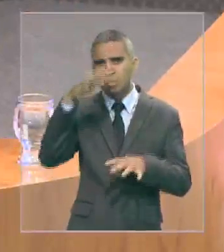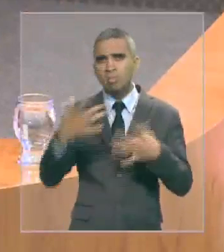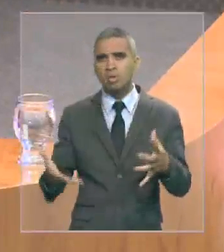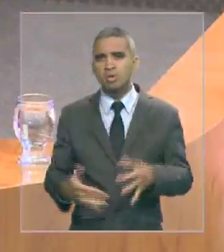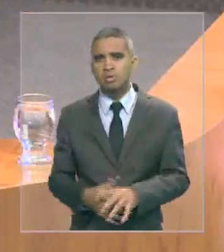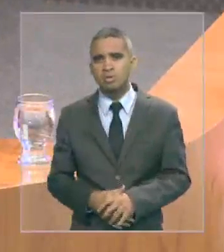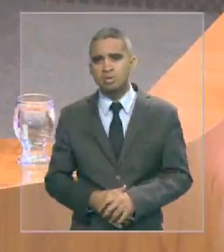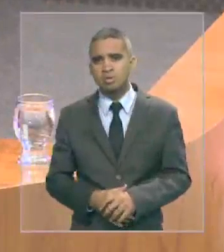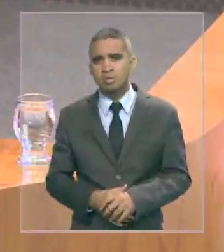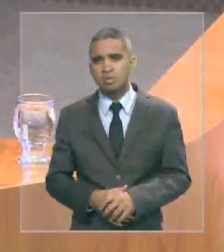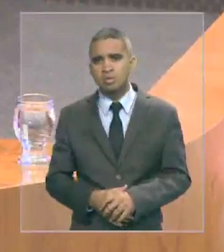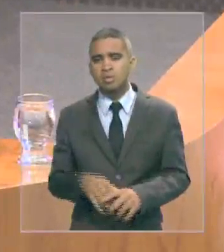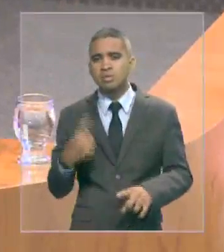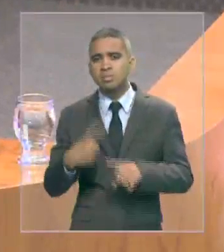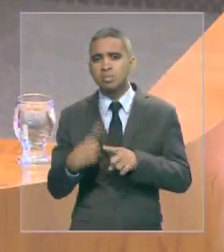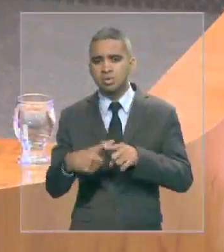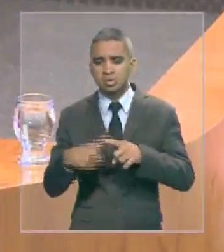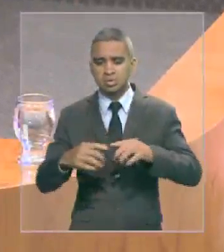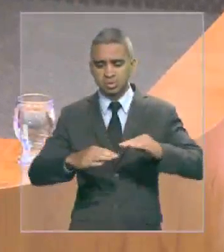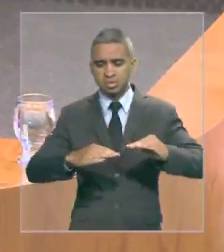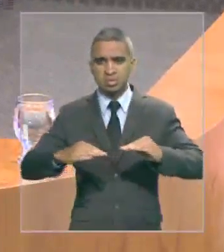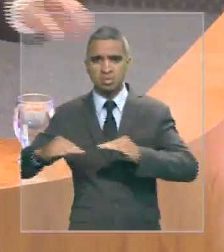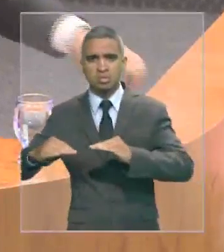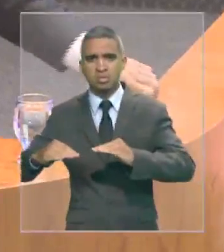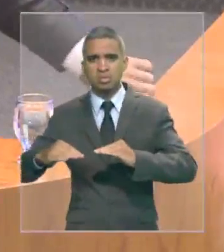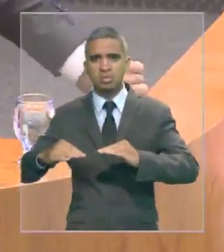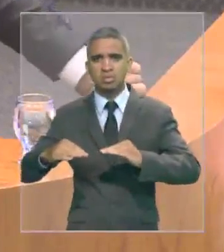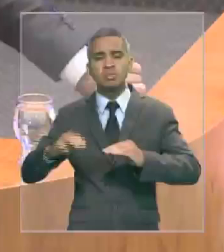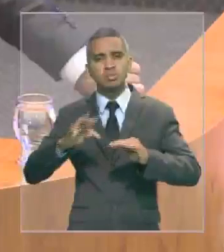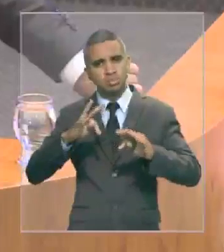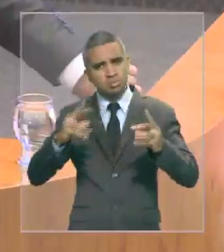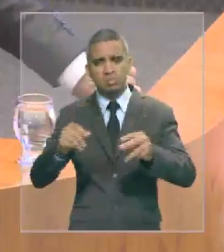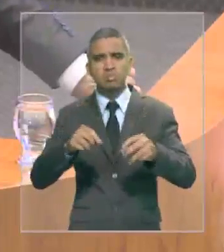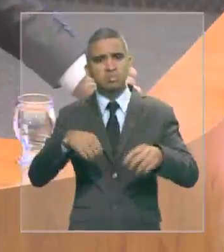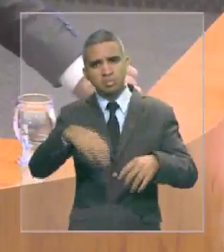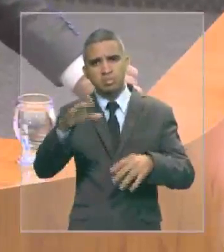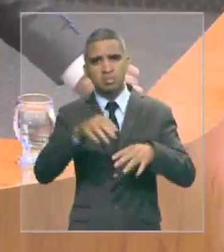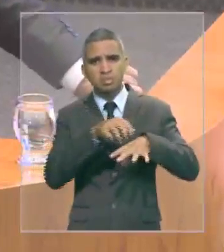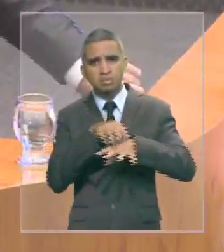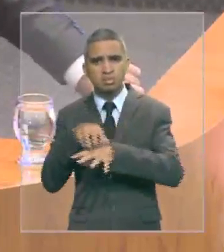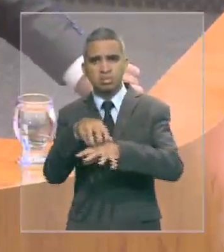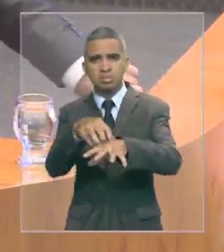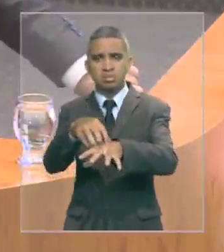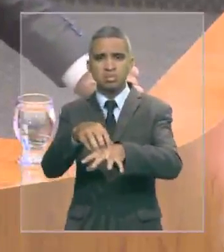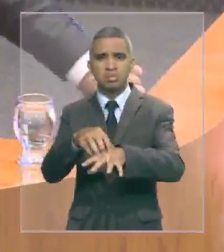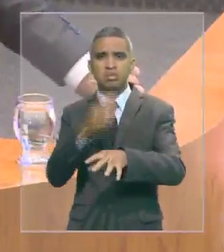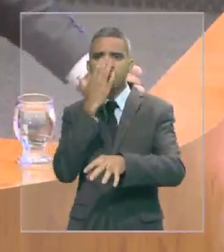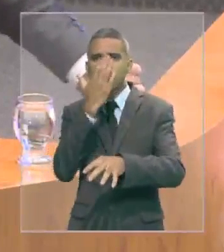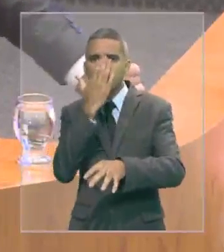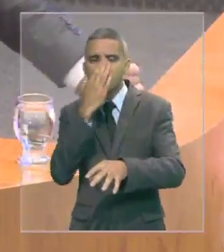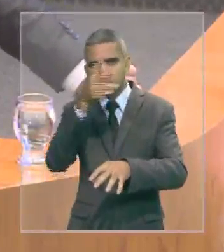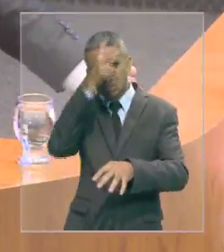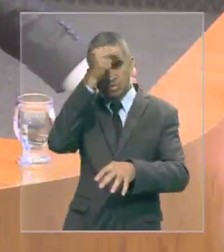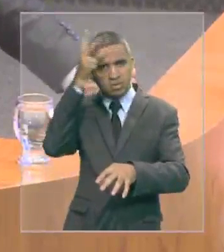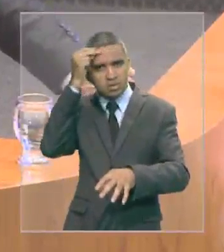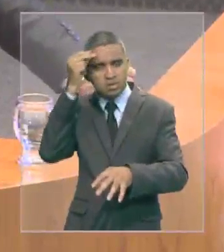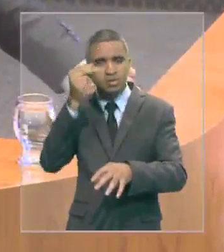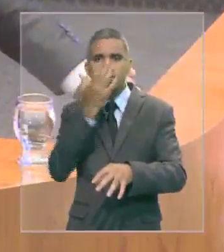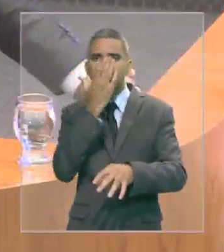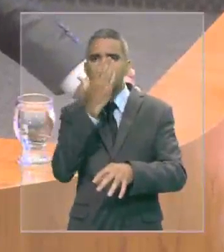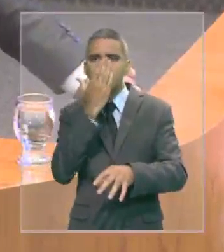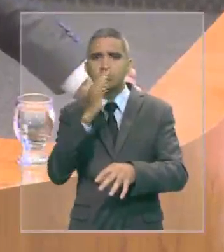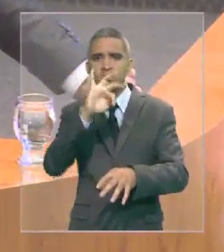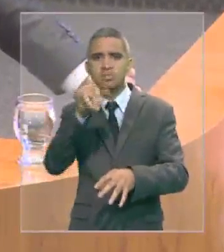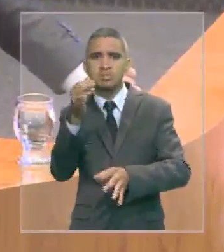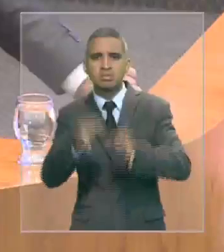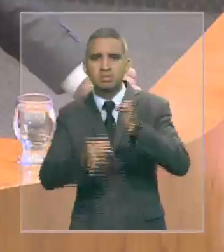é a culpa que estão estacionando na calçada? Reboque todos os carros na frente do Tribunal de Justiça, da Prefeitura de São Luís e de outros lugares.